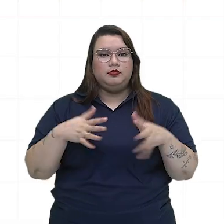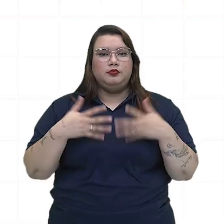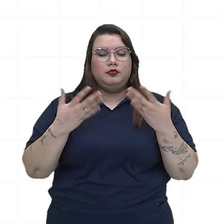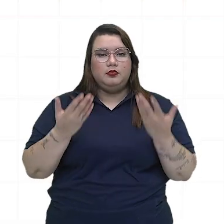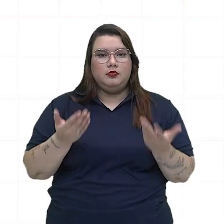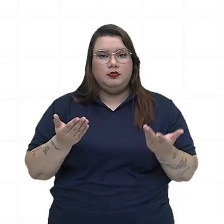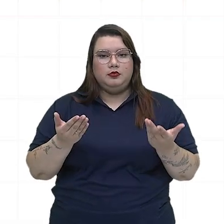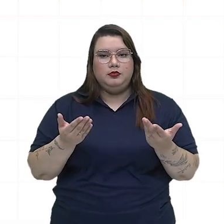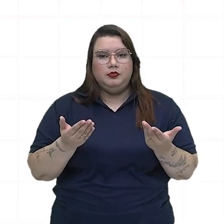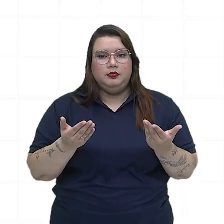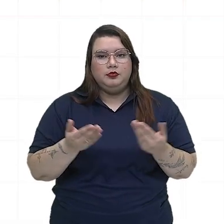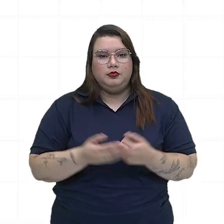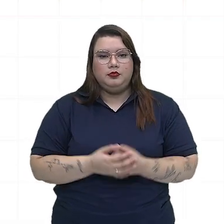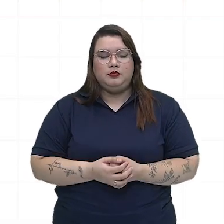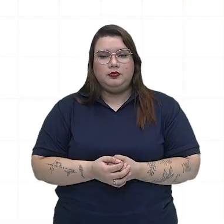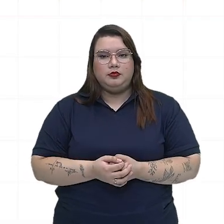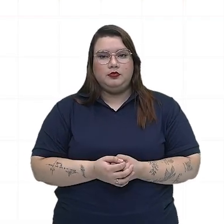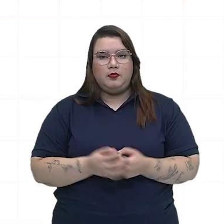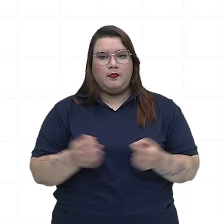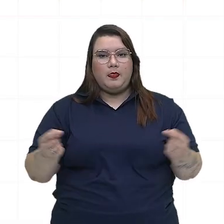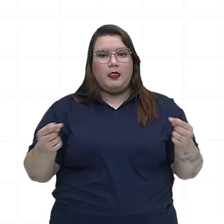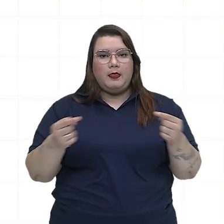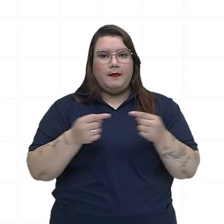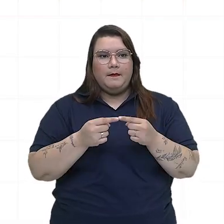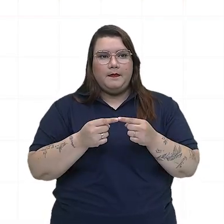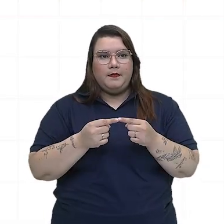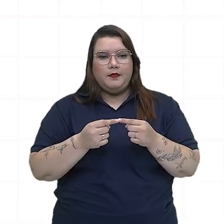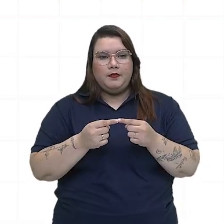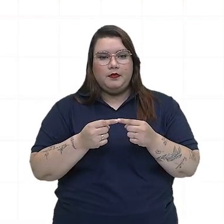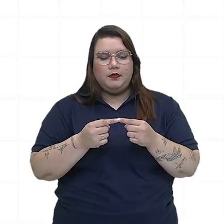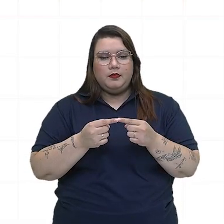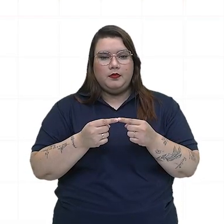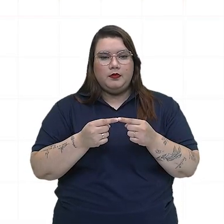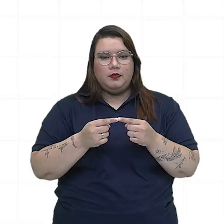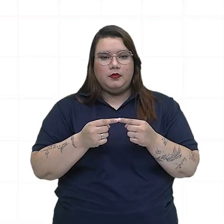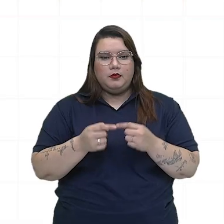Então, de acordo com